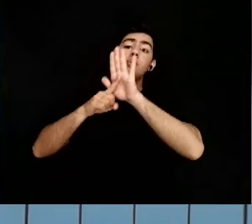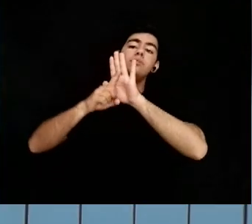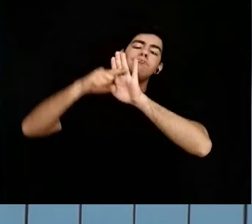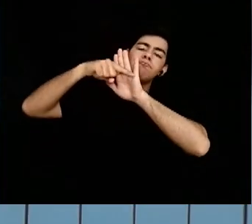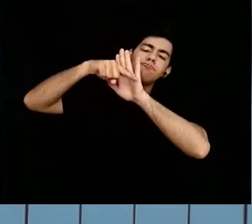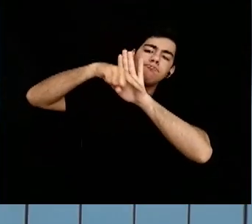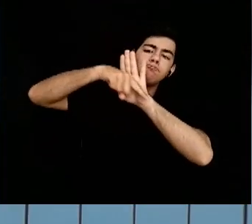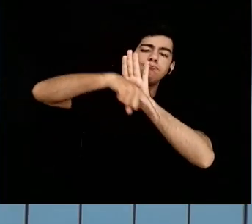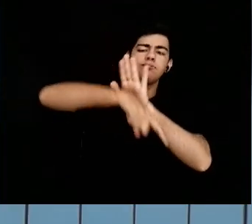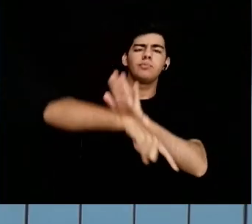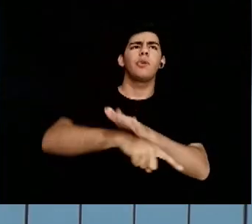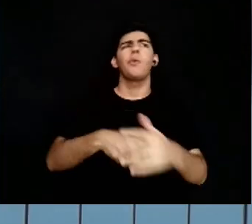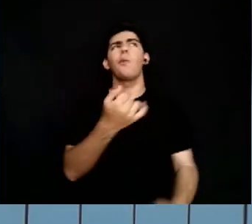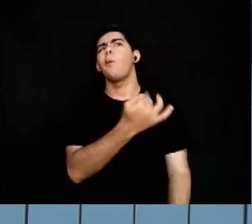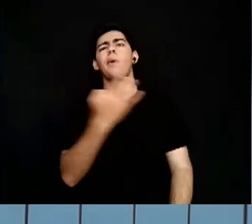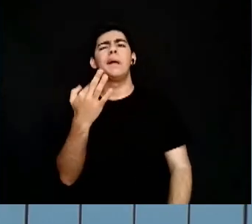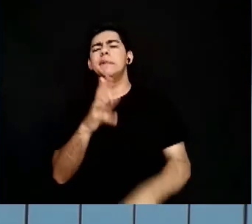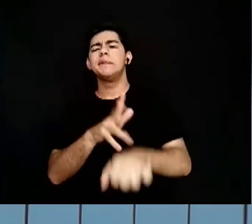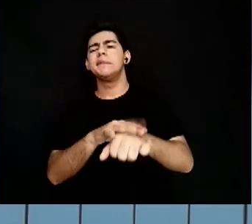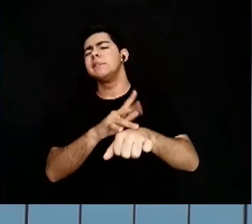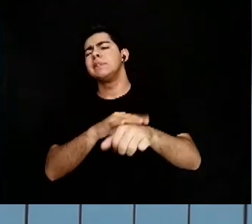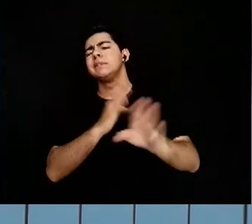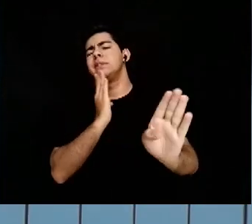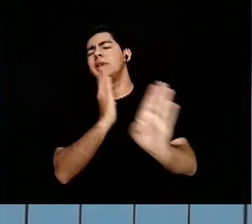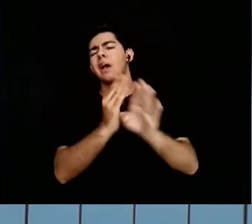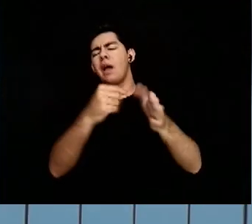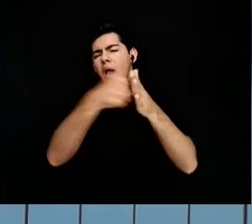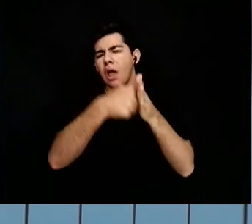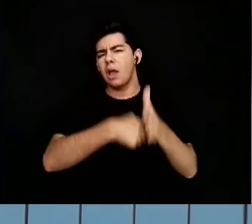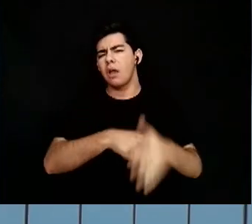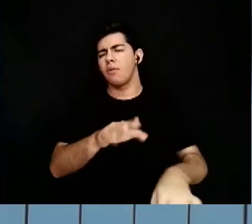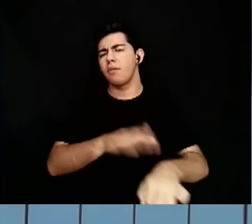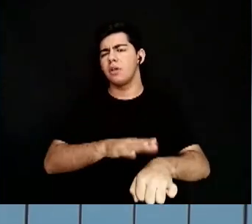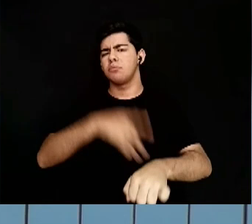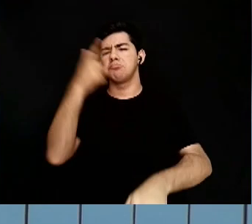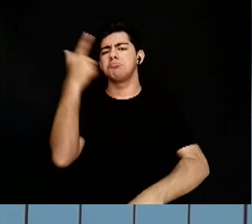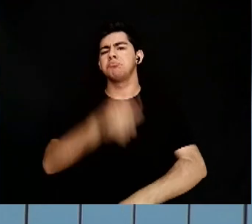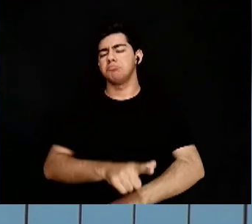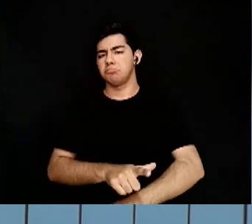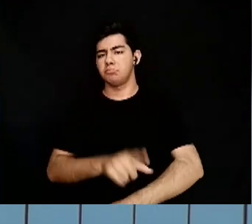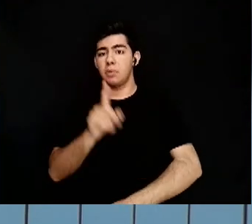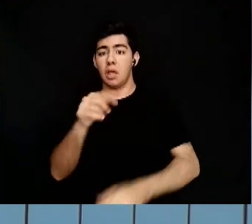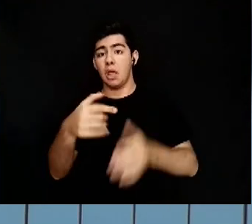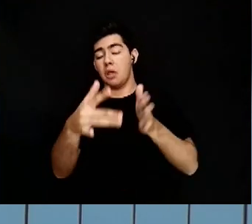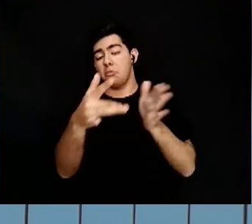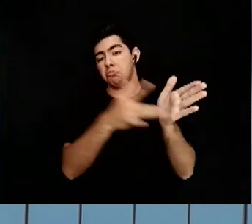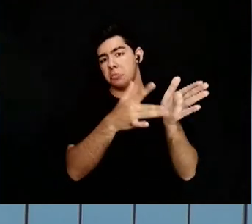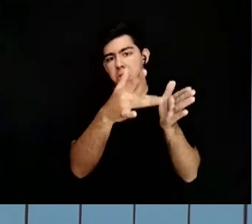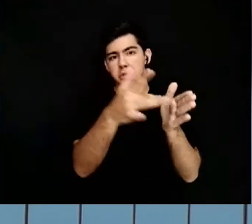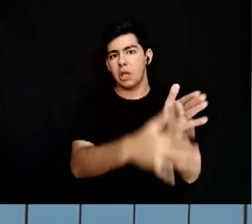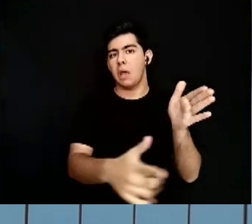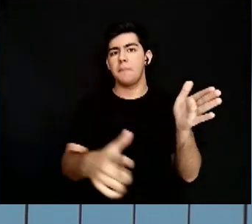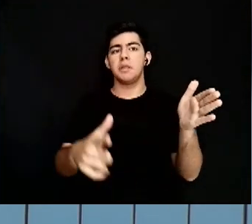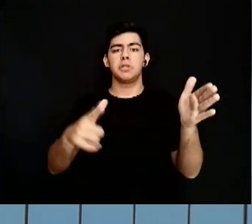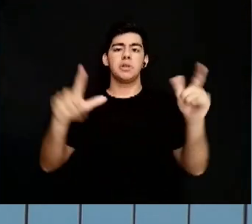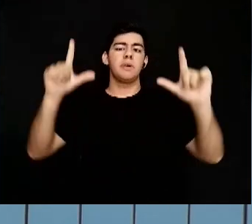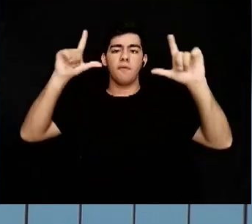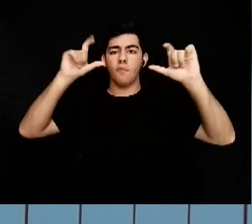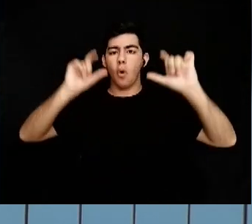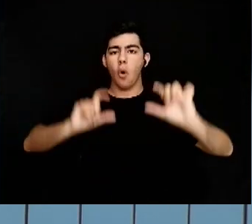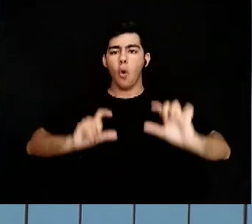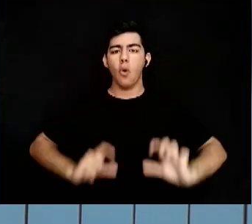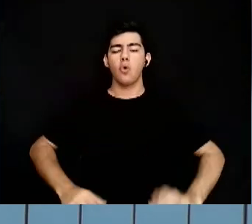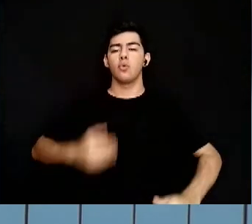da trombose. Quais os exames específicos para diagnosticar? É um exame de imagem,